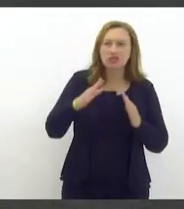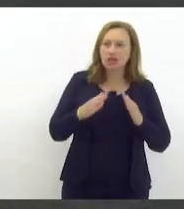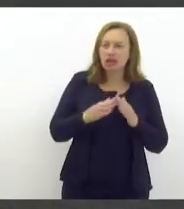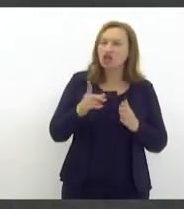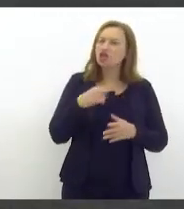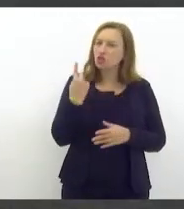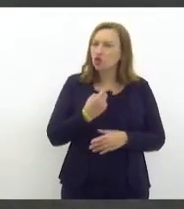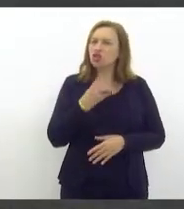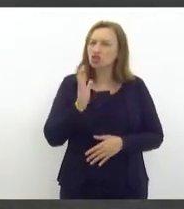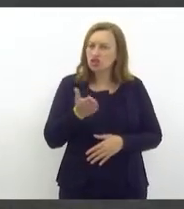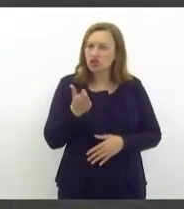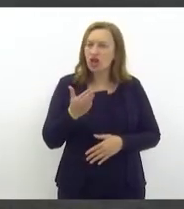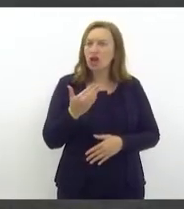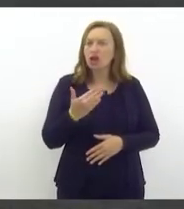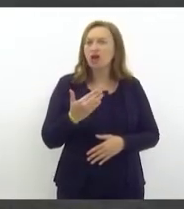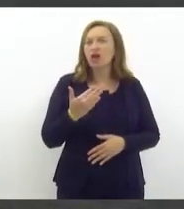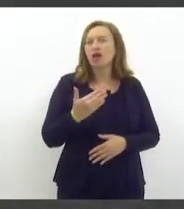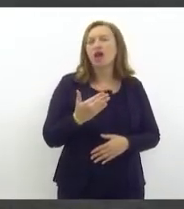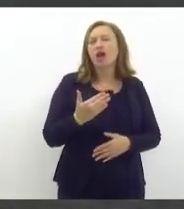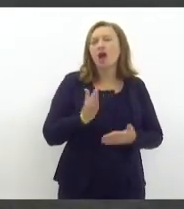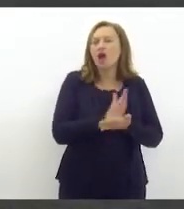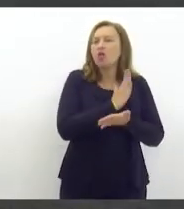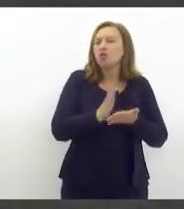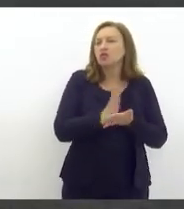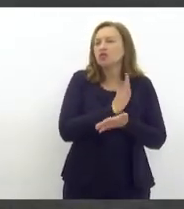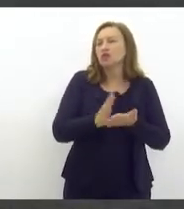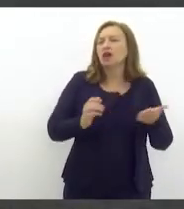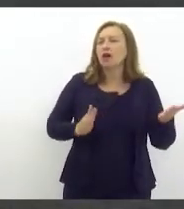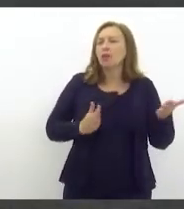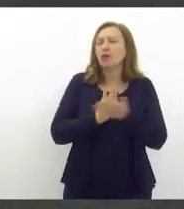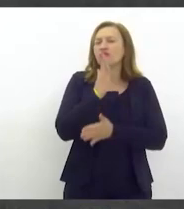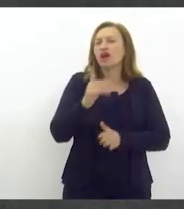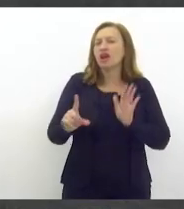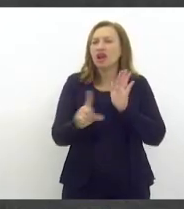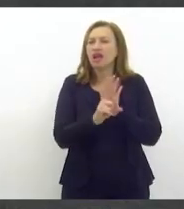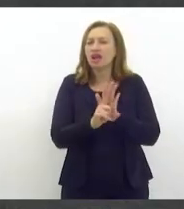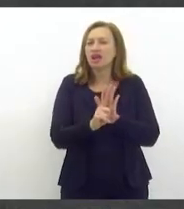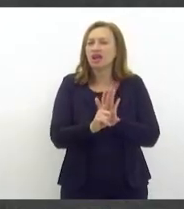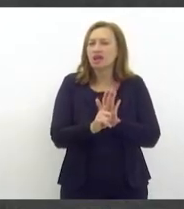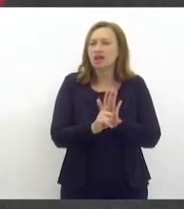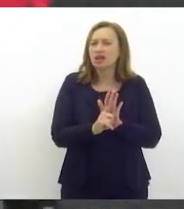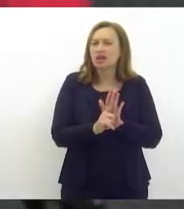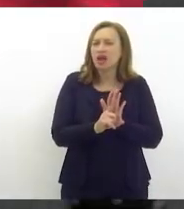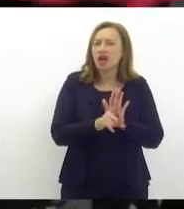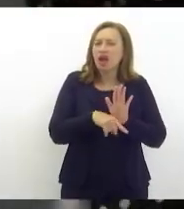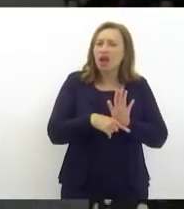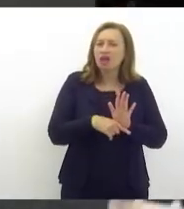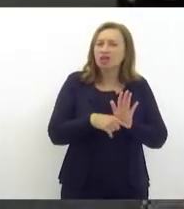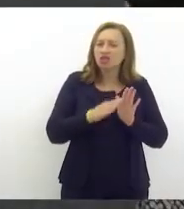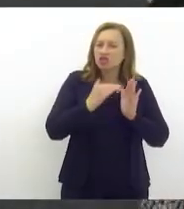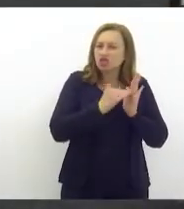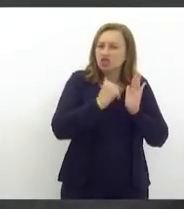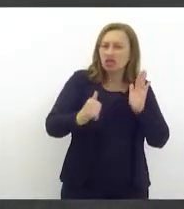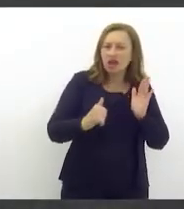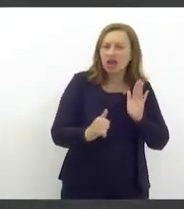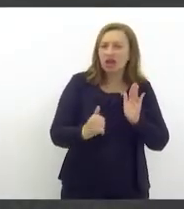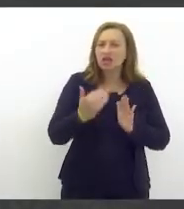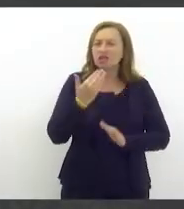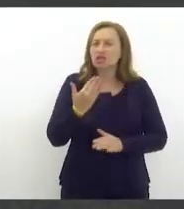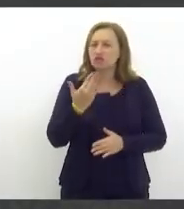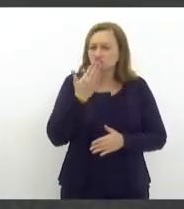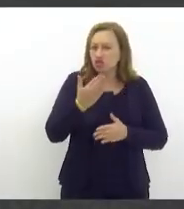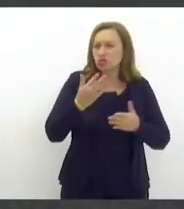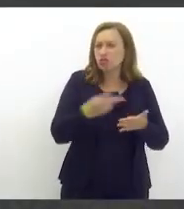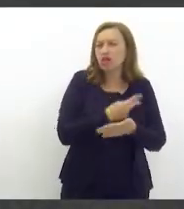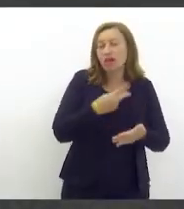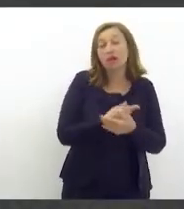nós mesmos já buscamos algumas vezes aprovar leis que buscassem inibir esse tipo de conduta. Agora, eu quero chamar a